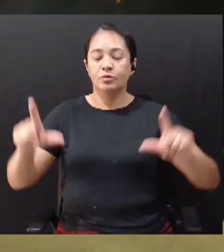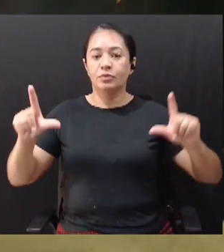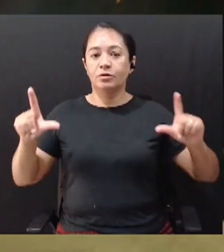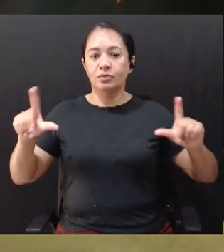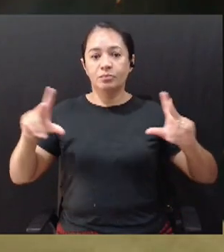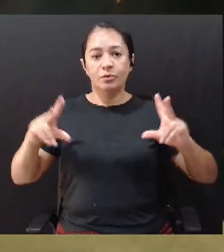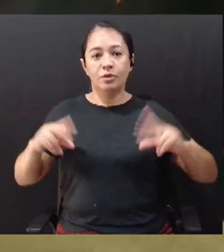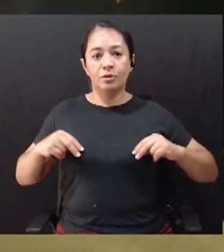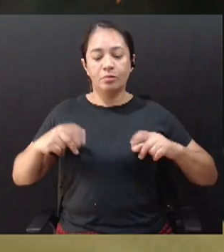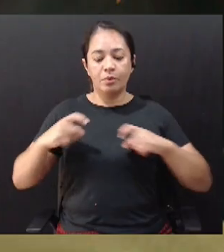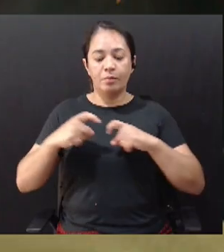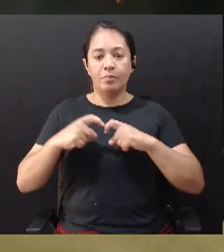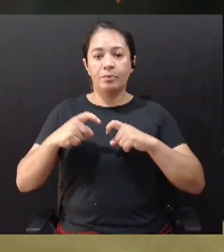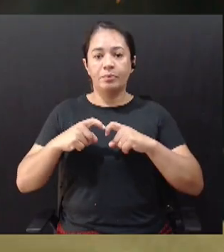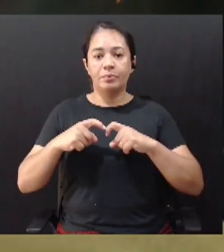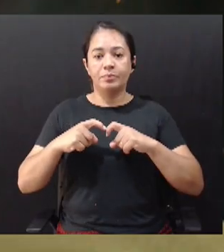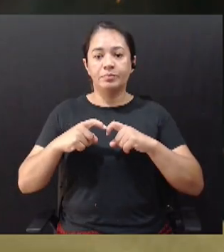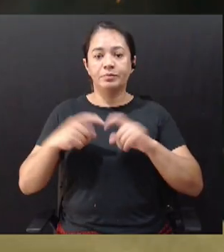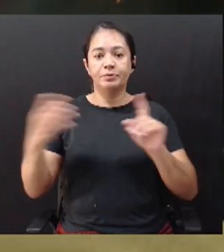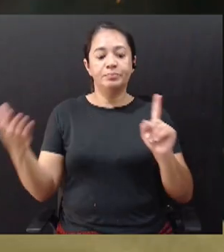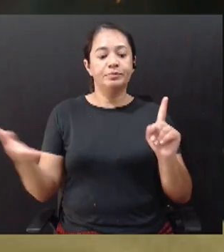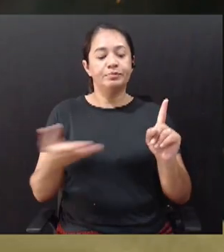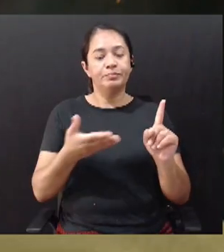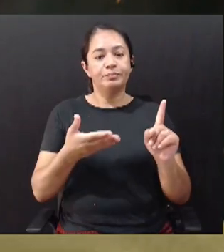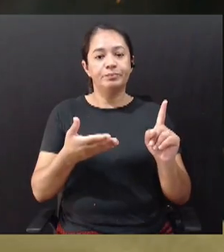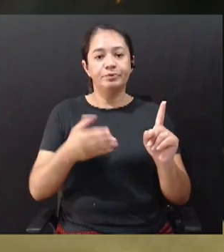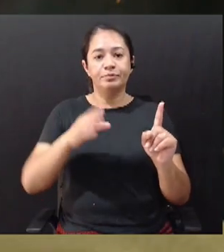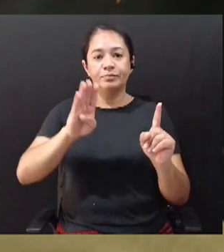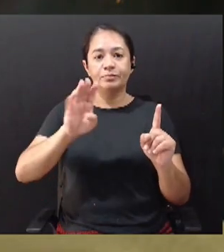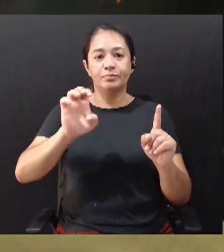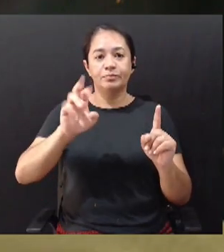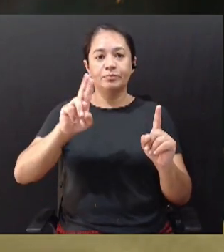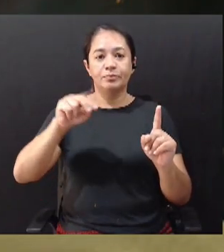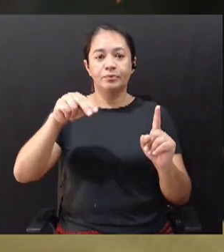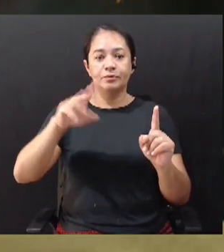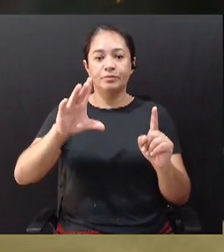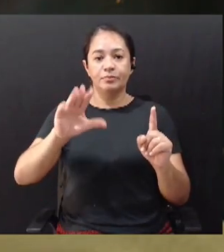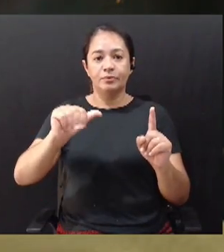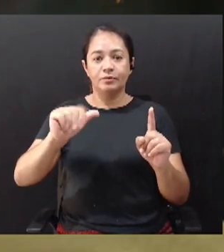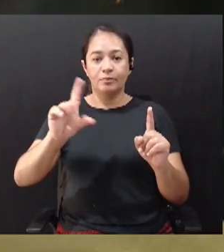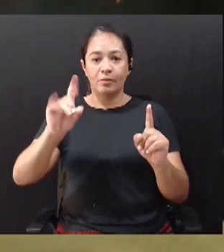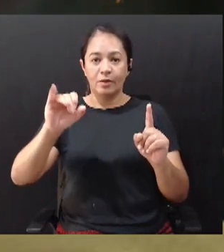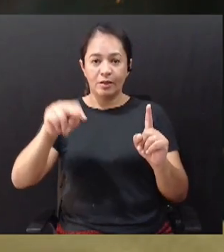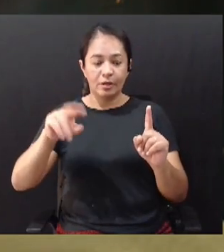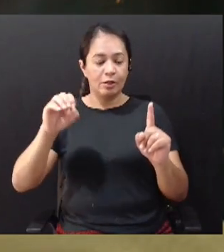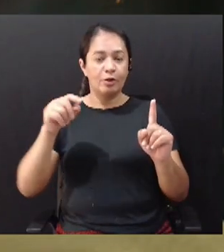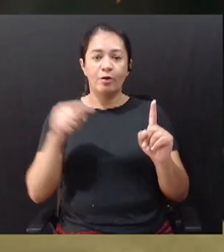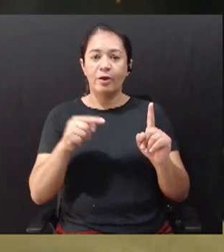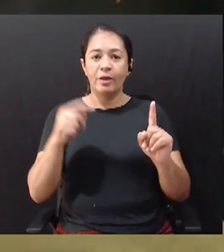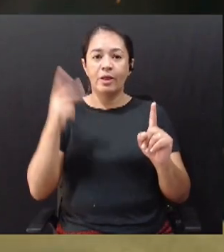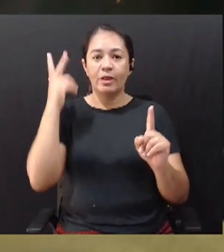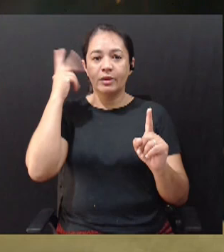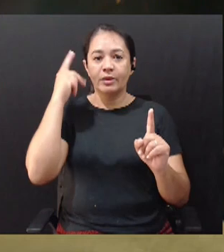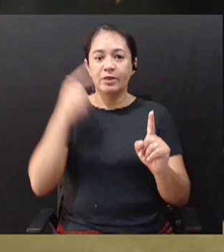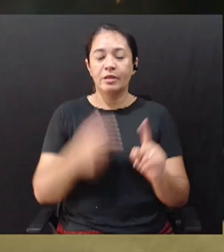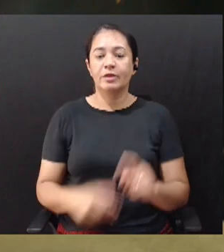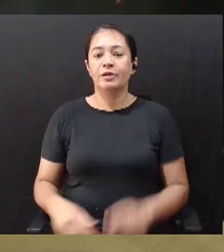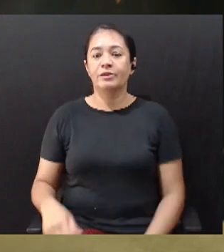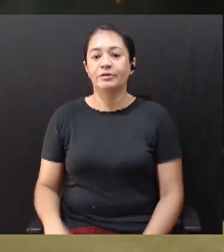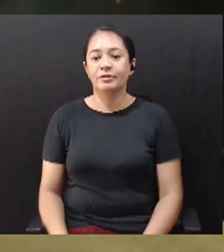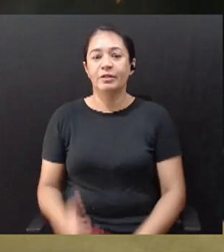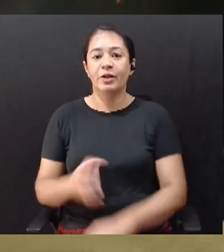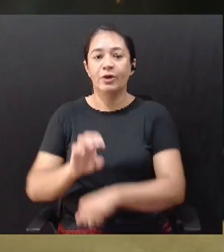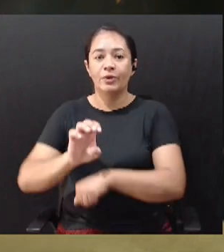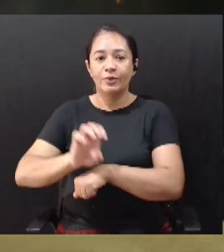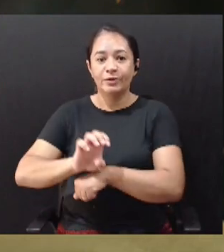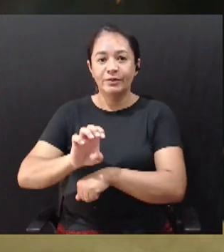Médico Dr. Zeferino Vaz ao médico Bernardino Vieira de Lima Luz. Ele é natural de Tocantins, integra aí o Programa